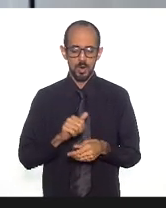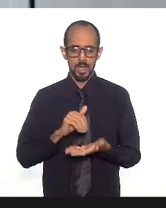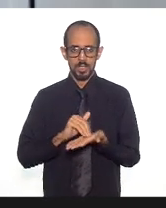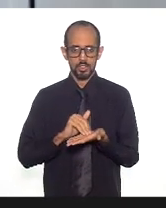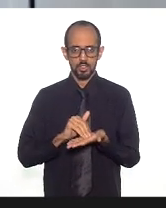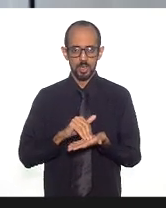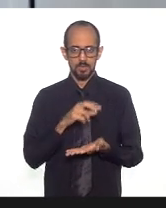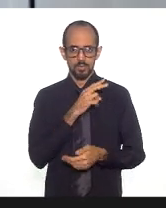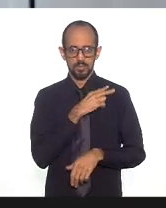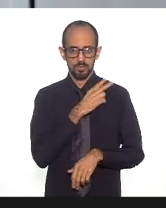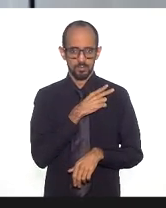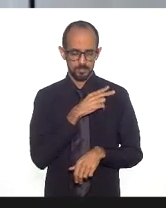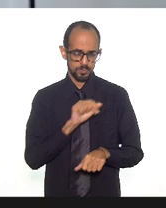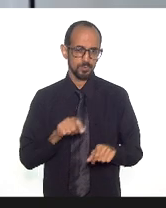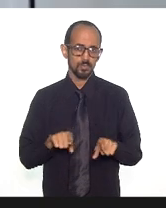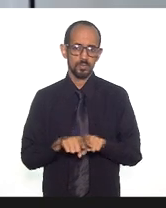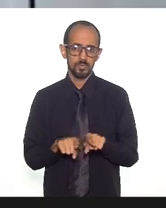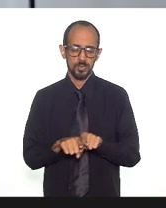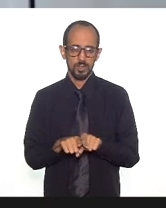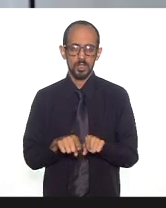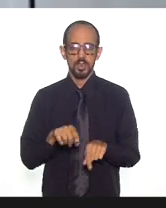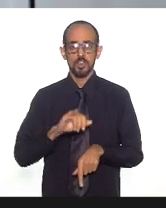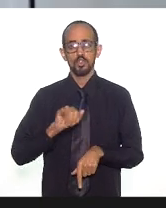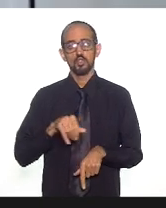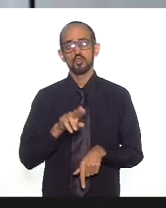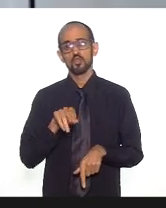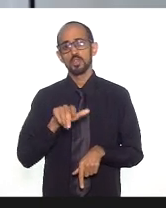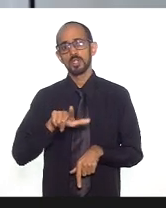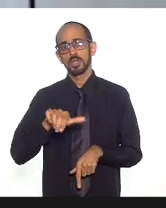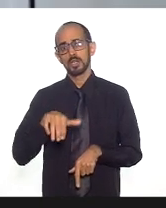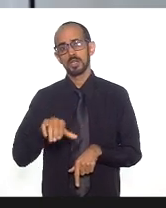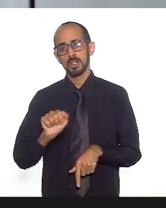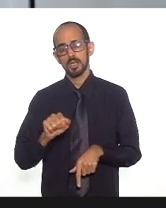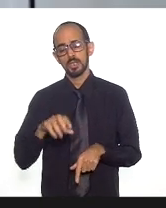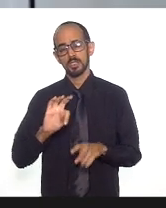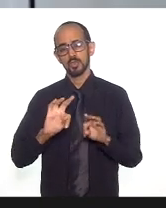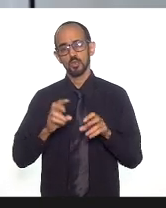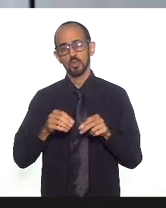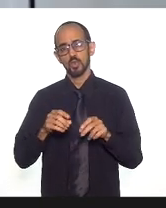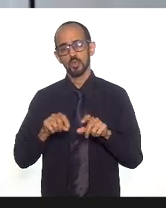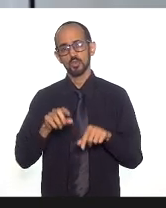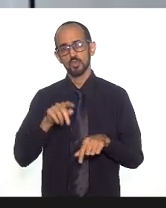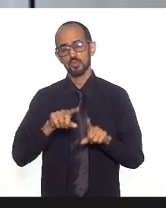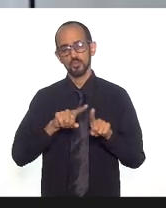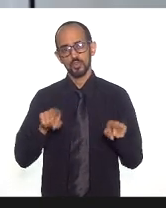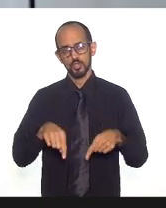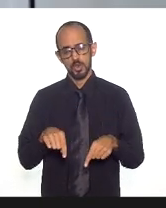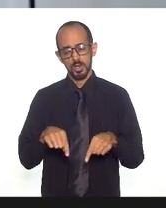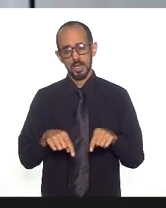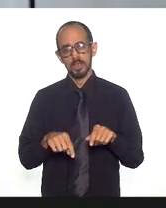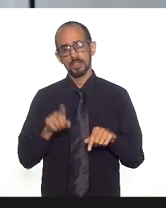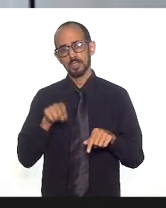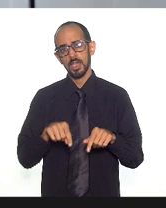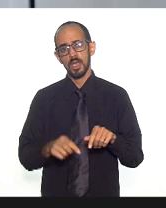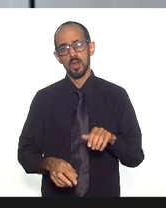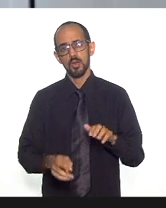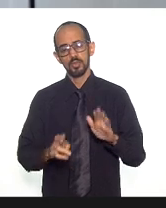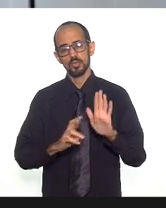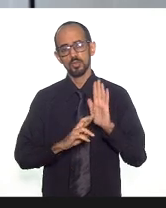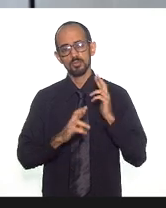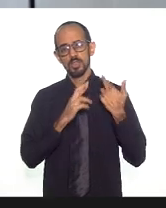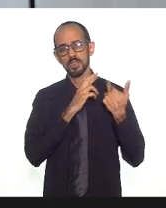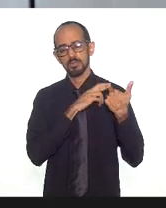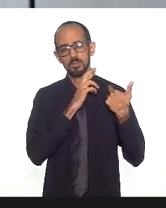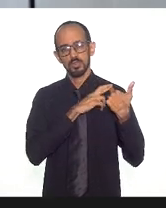a professora Juliana e todos os funcionários CCESG, que estão aqui, são os responsáveis pela grandeza